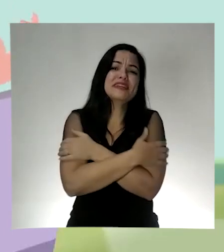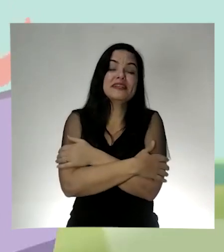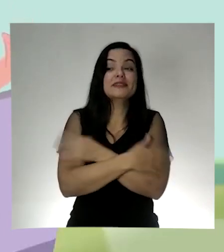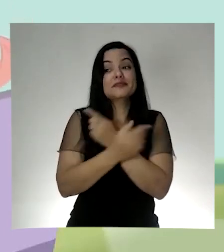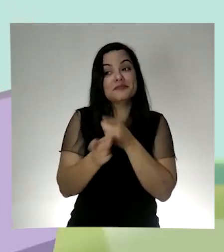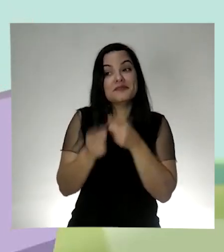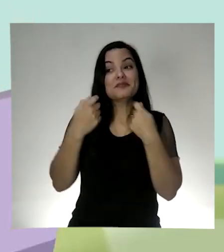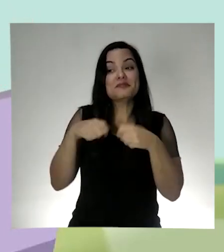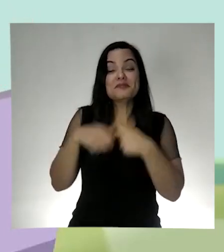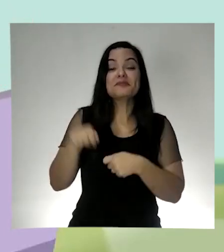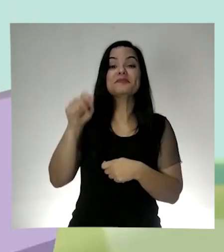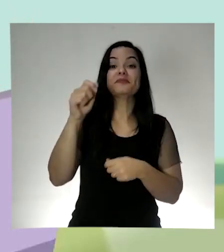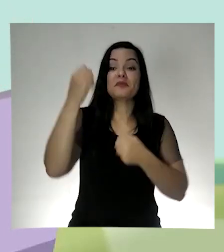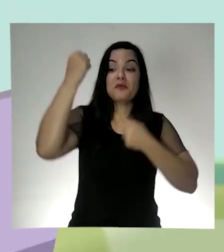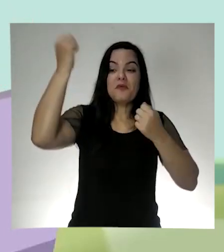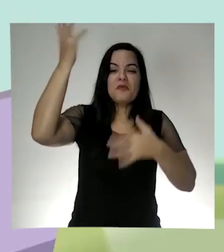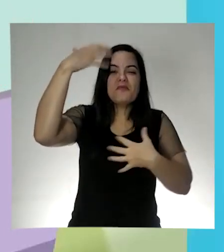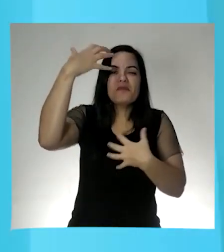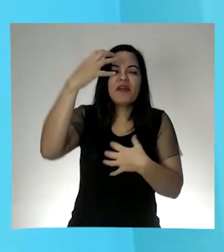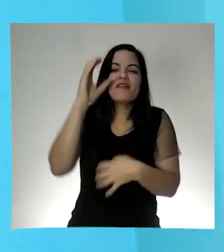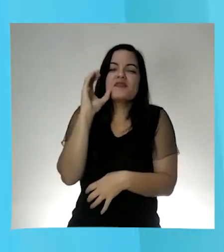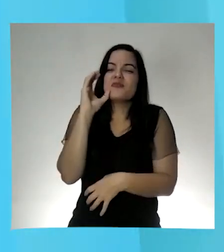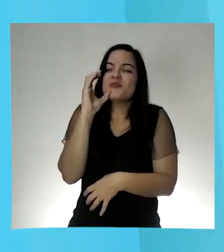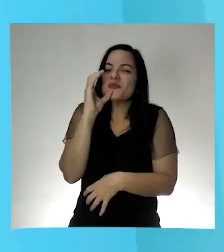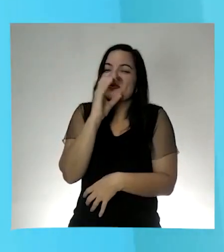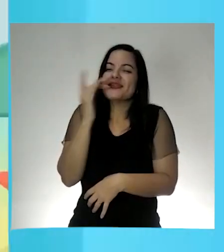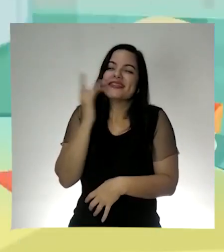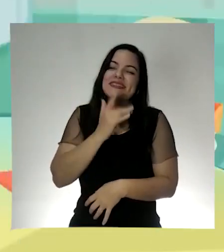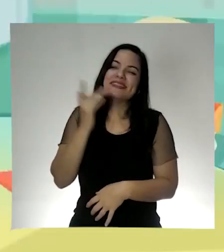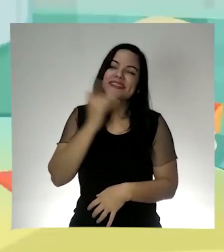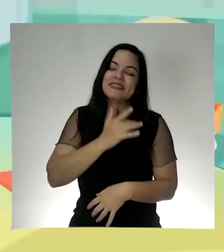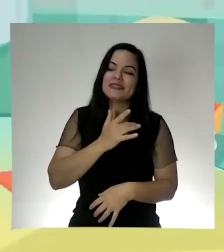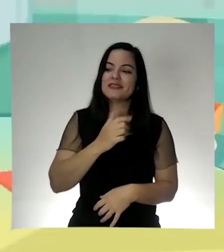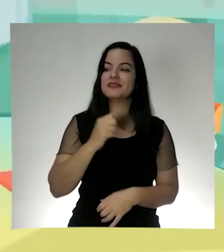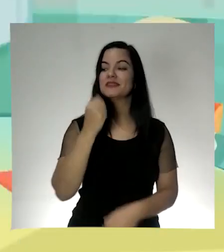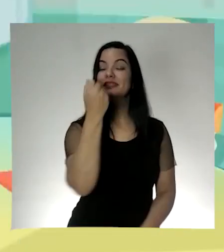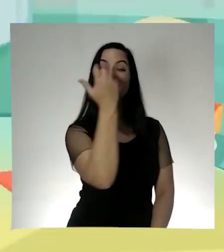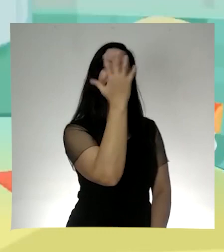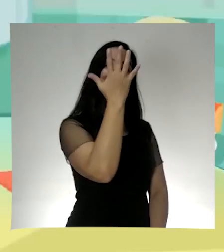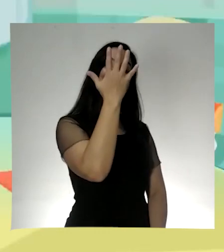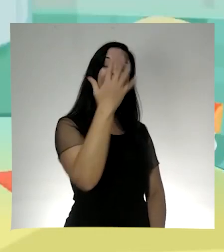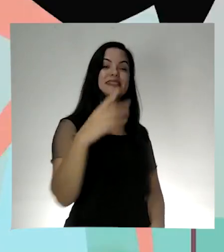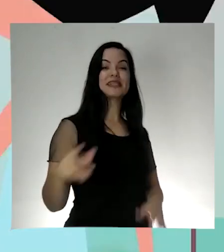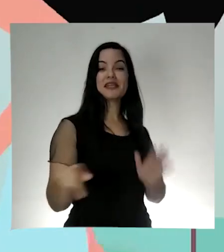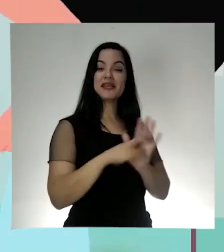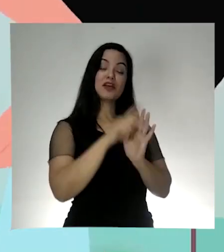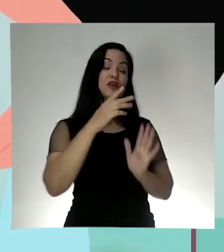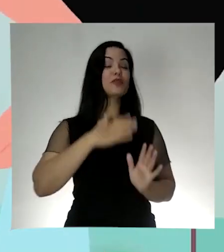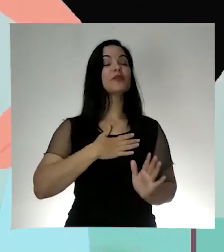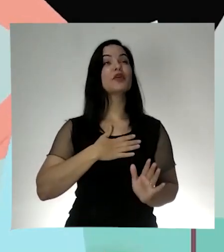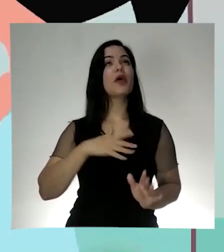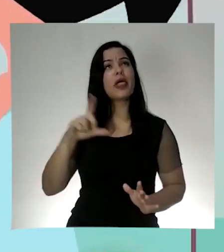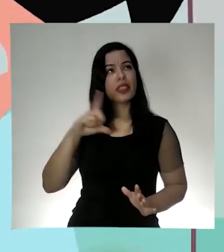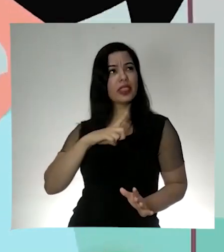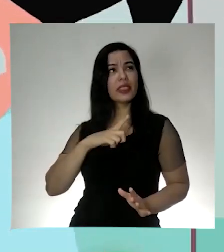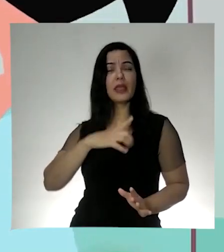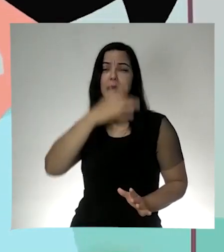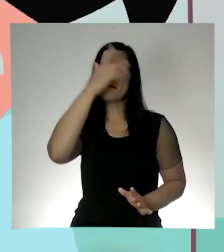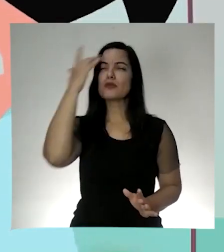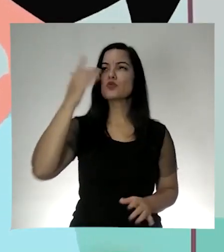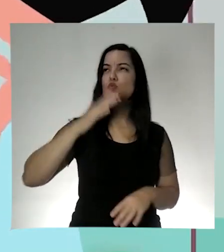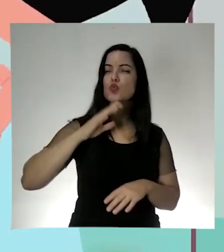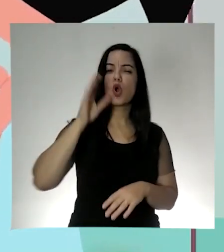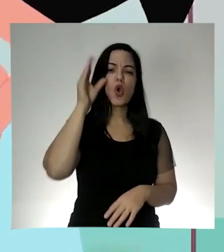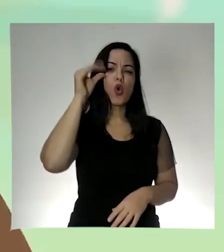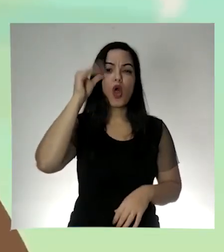tá precisando mesmo é de um banho bem quentinho. Espelho, espelho meu. Existe alguém mais